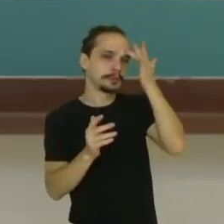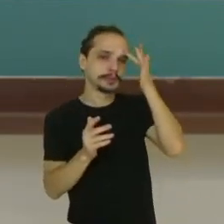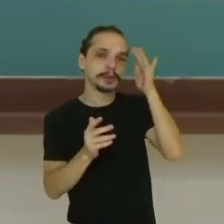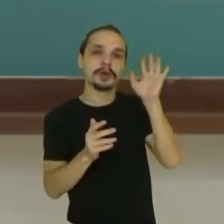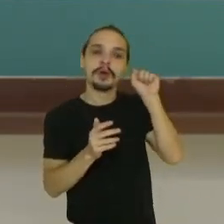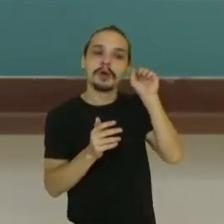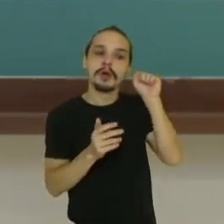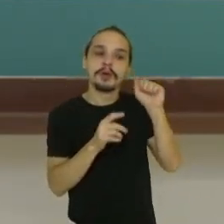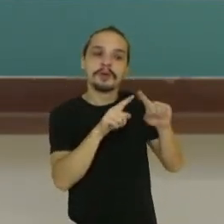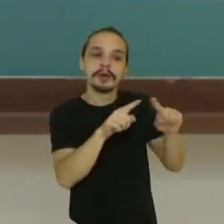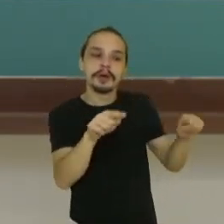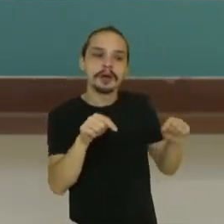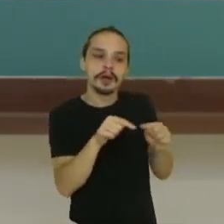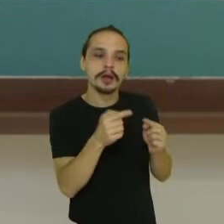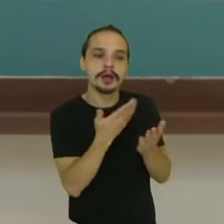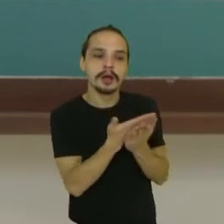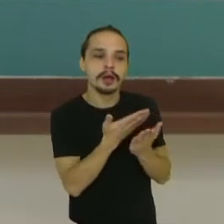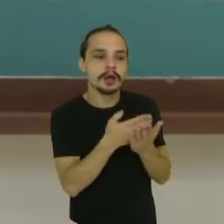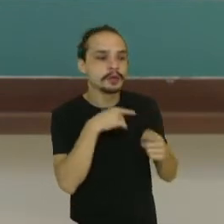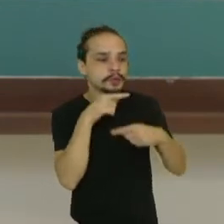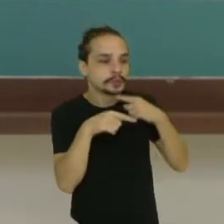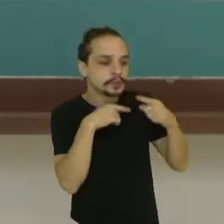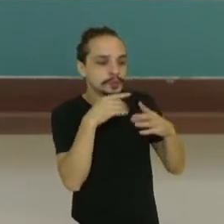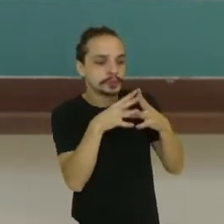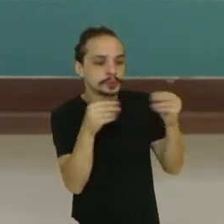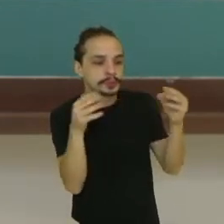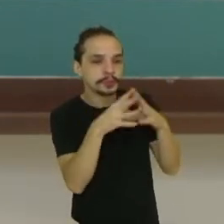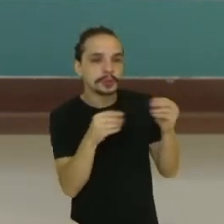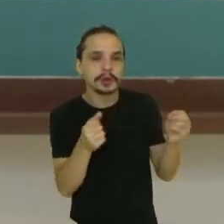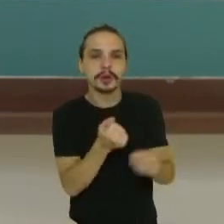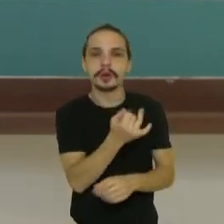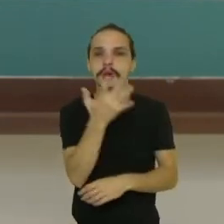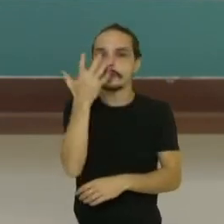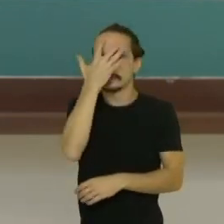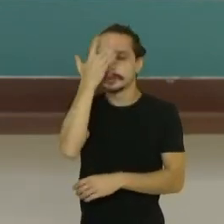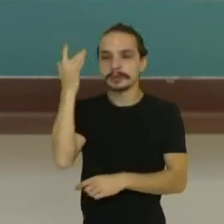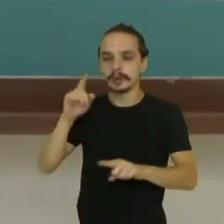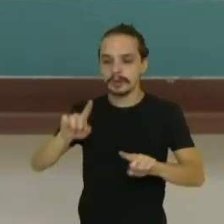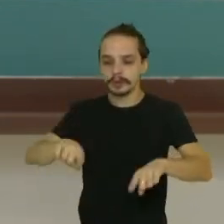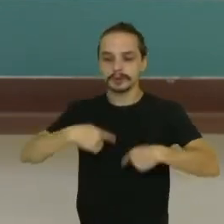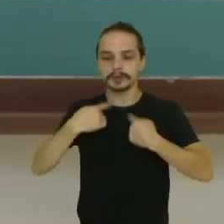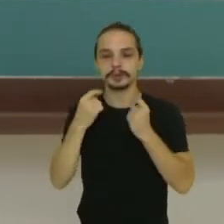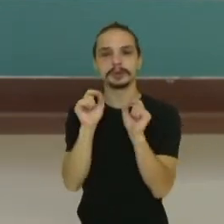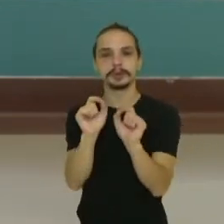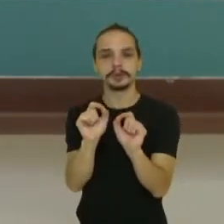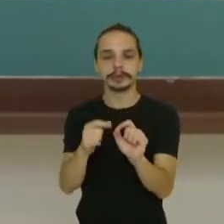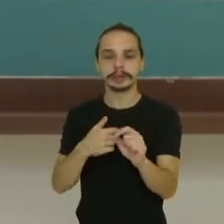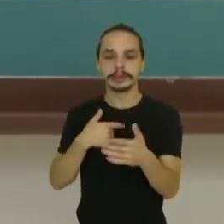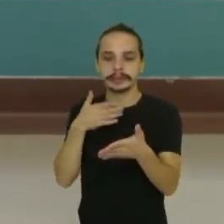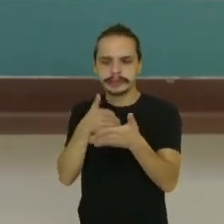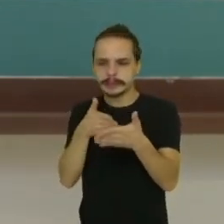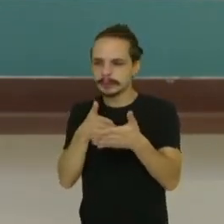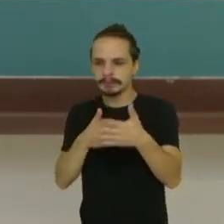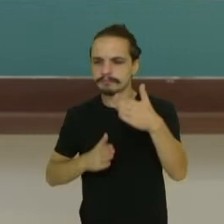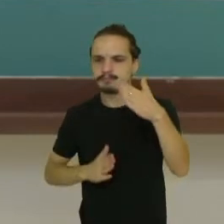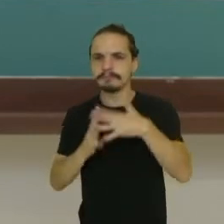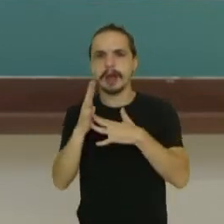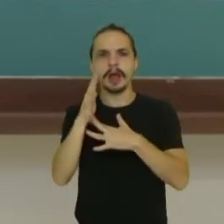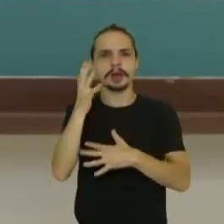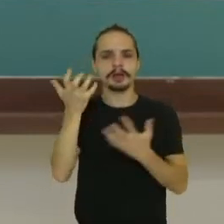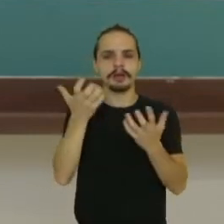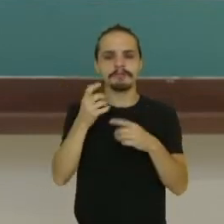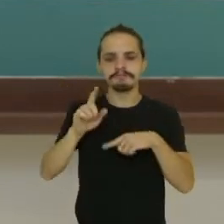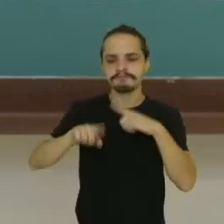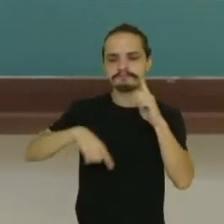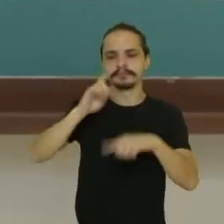professor em sala de aula tirando dúvida algumas eles são desafiados né a romper os seus limites e aprendem né